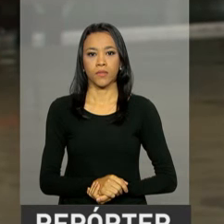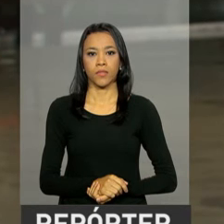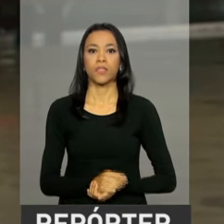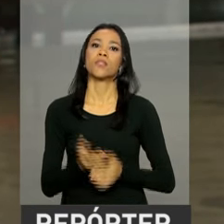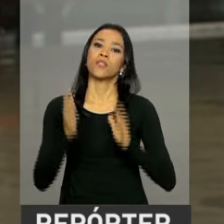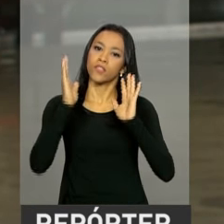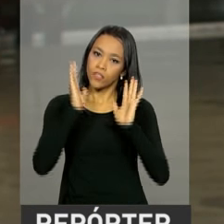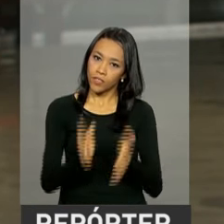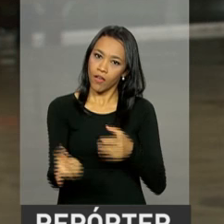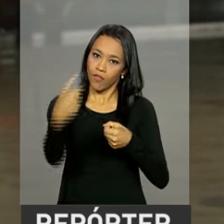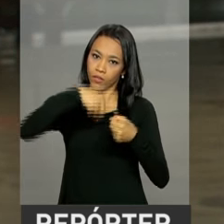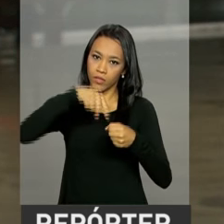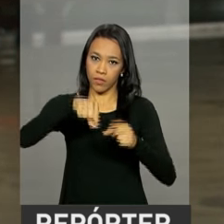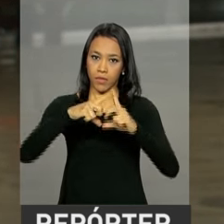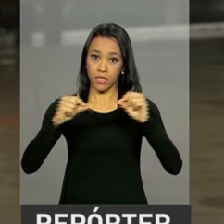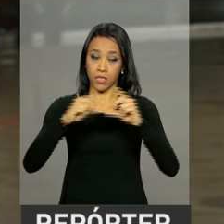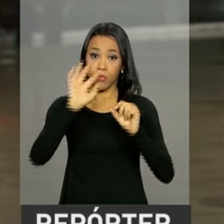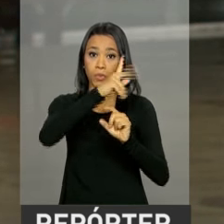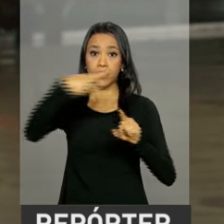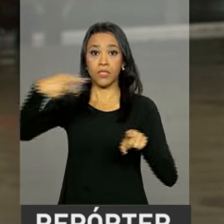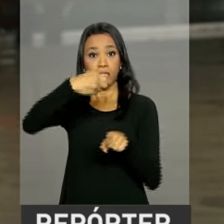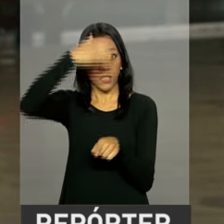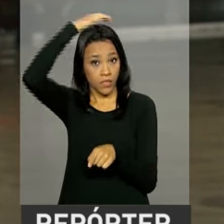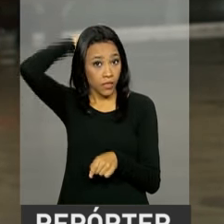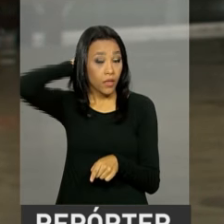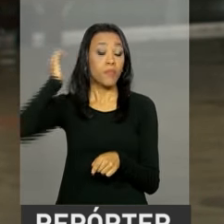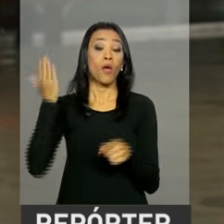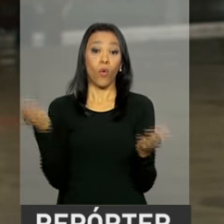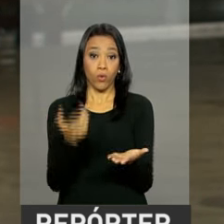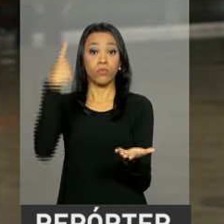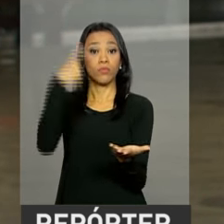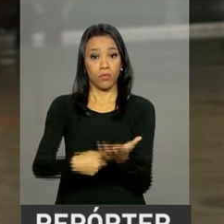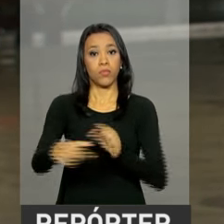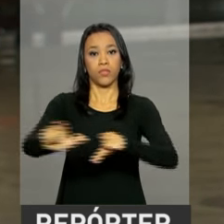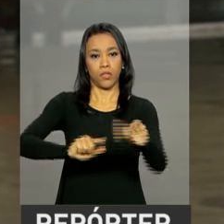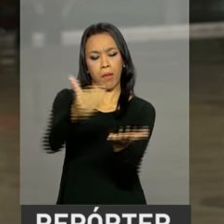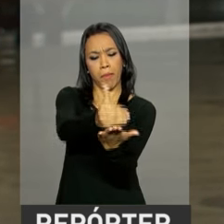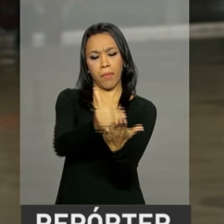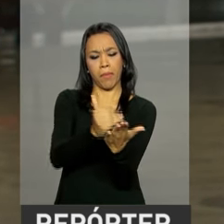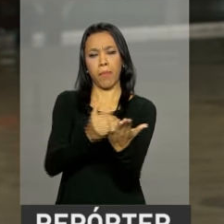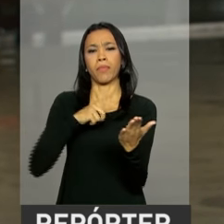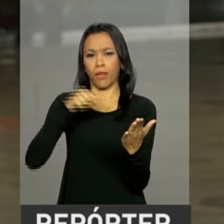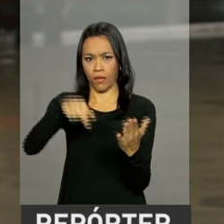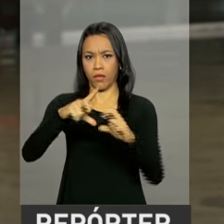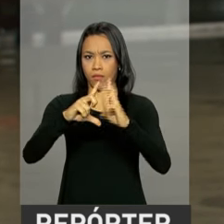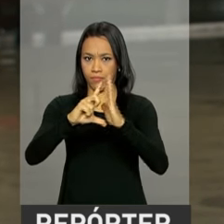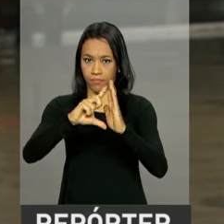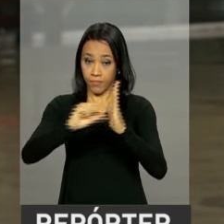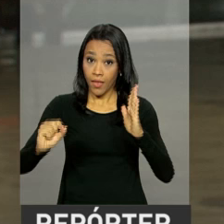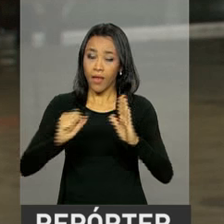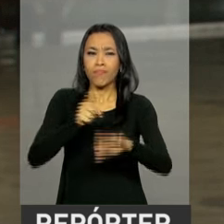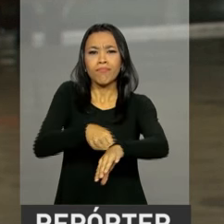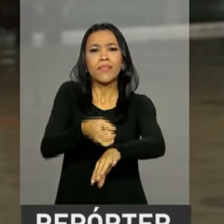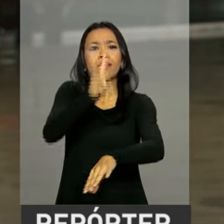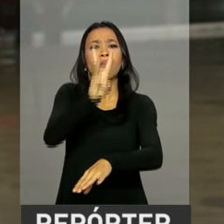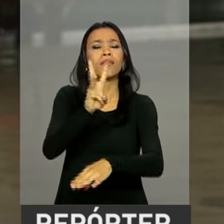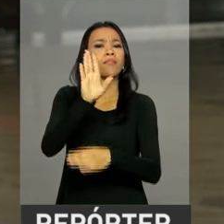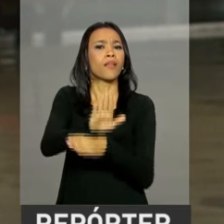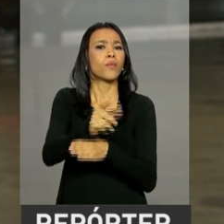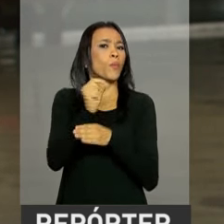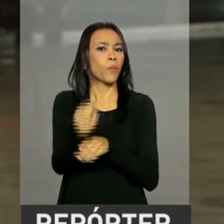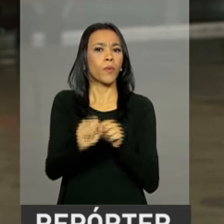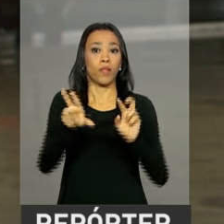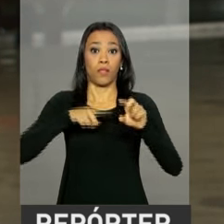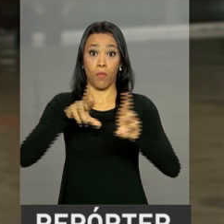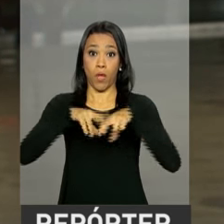E já de volta a Brasília, o presidente da República, Michel Temer, tem agenda hoje aqui no Palácio do Planalto. No meio da tarde, às 3 horas, ele se